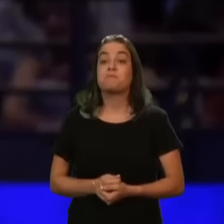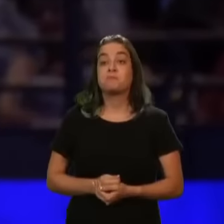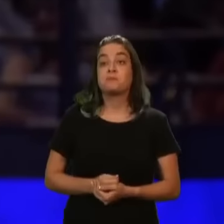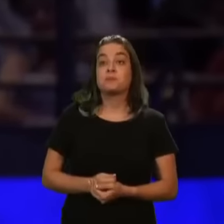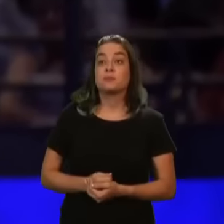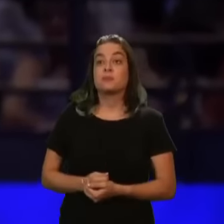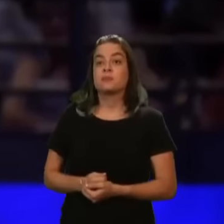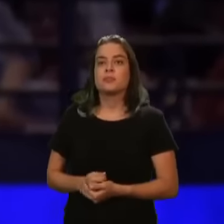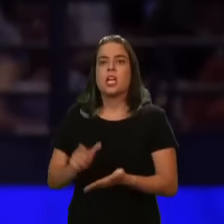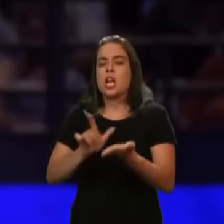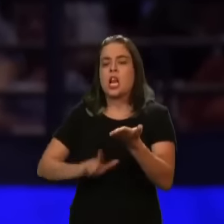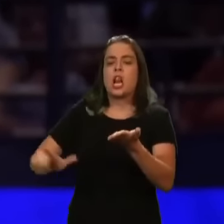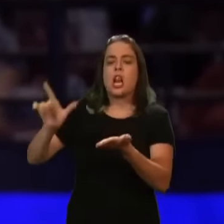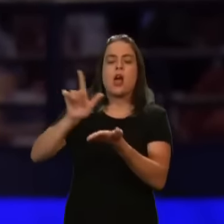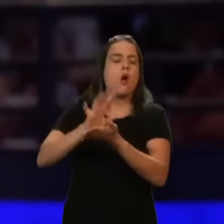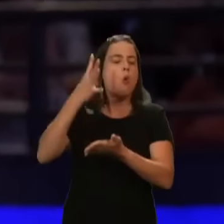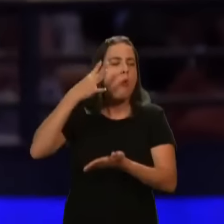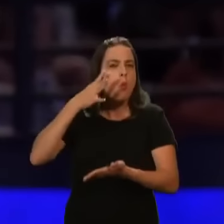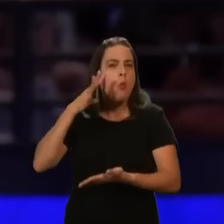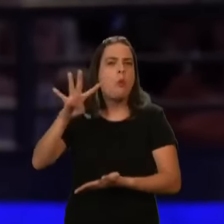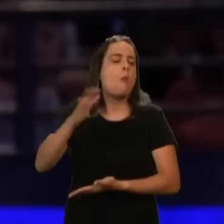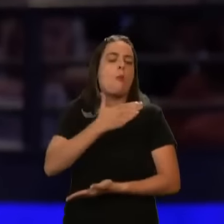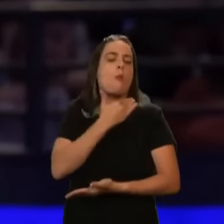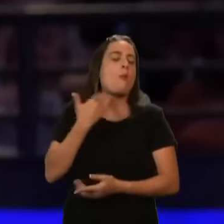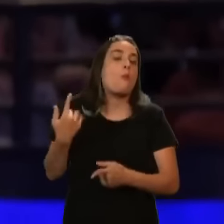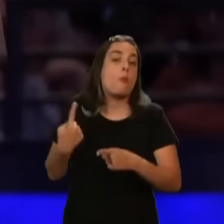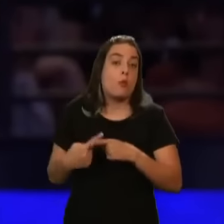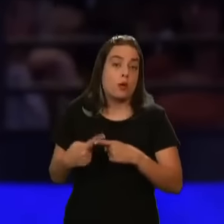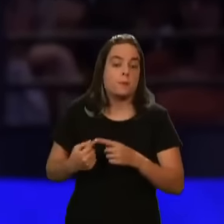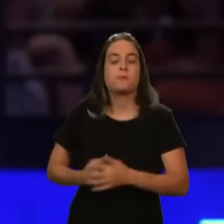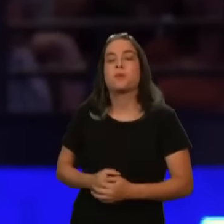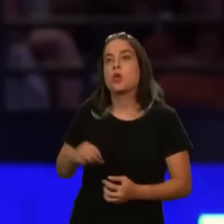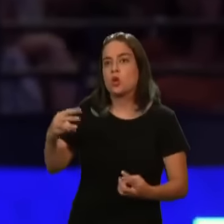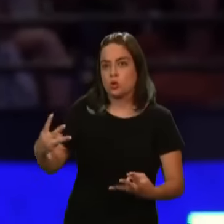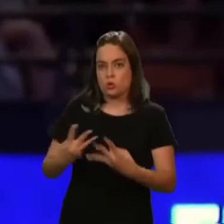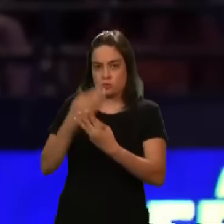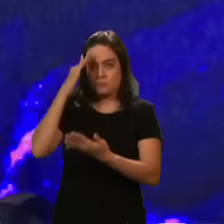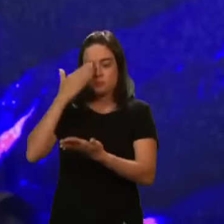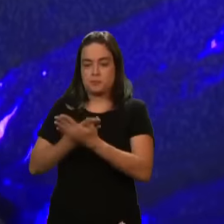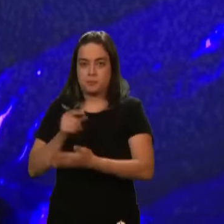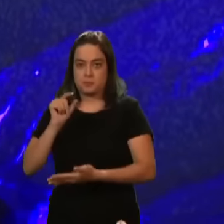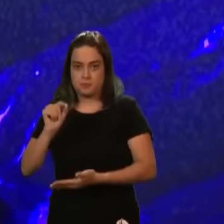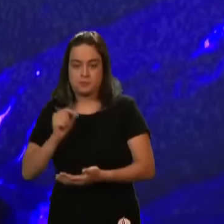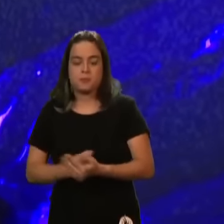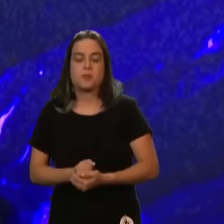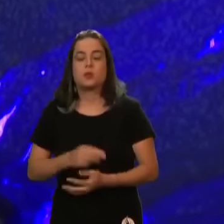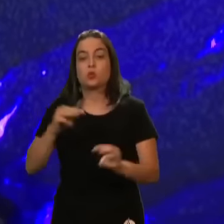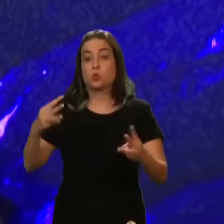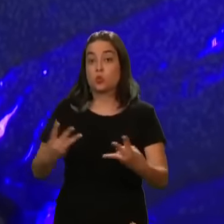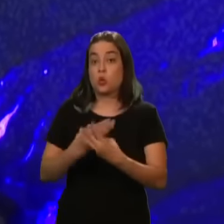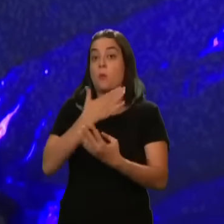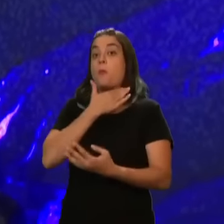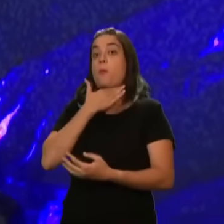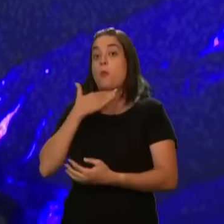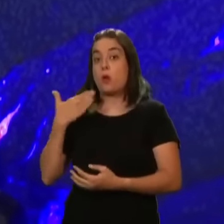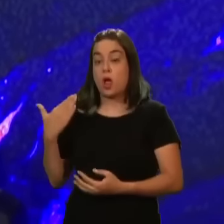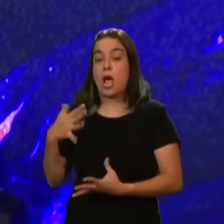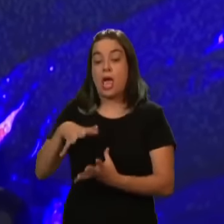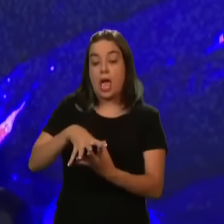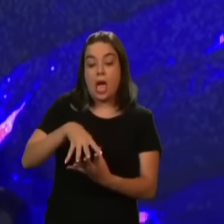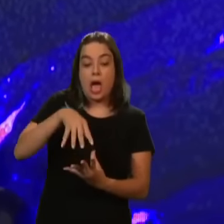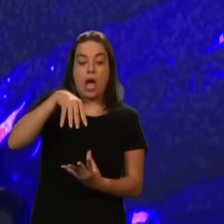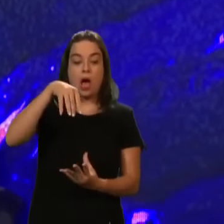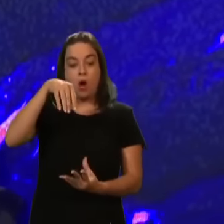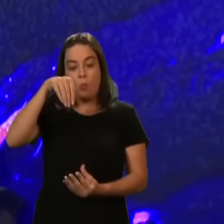Por que que Lázaro ficou morto 4 dias? Os judeus criam que quando o judeu morria, a alma do morto ficava ao redor do corpo